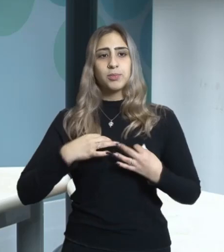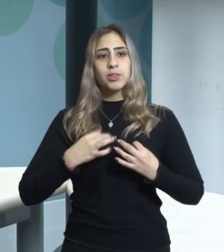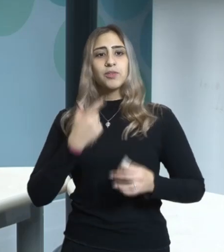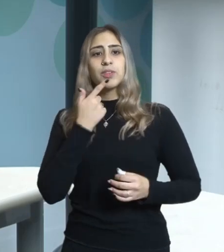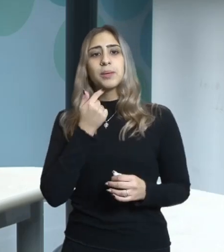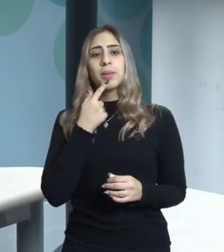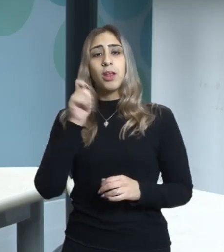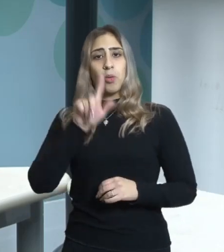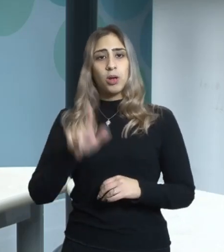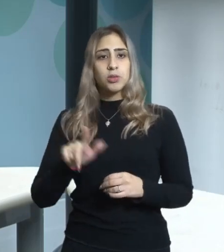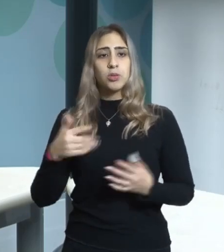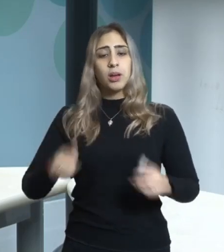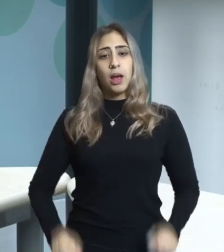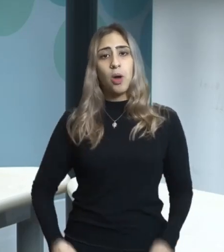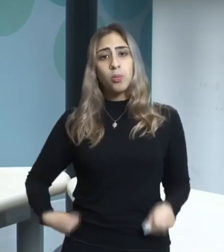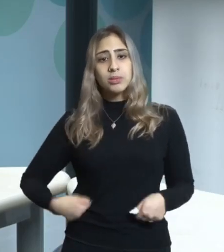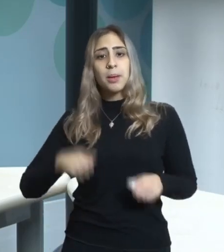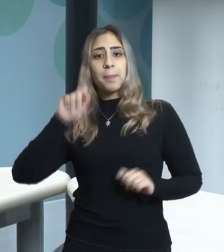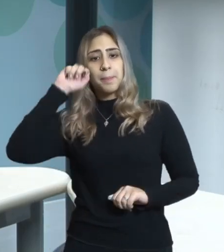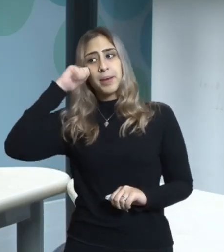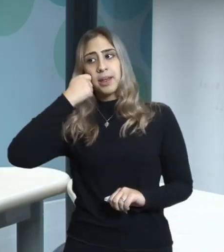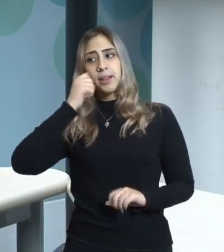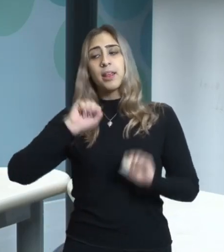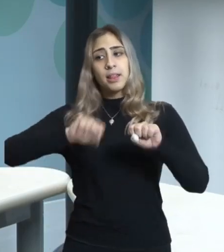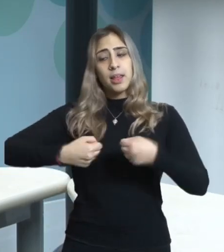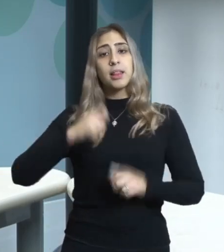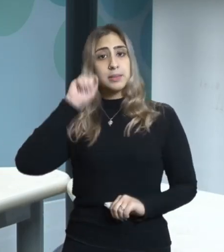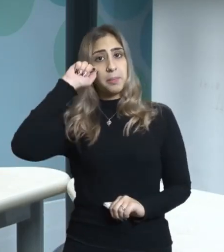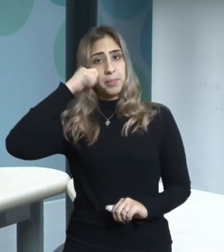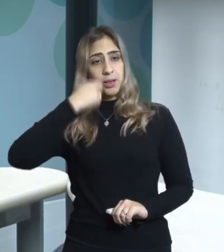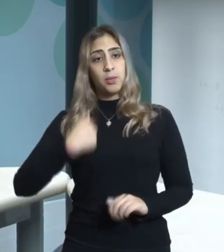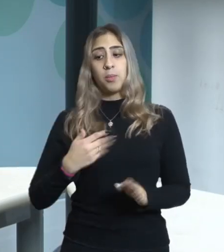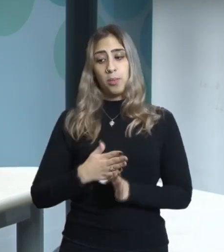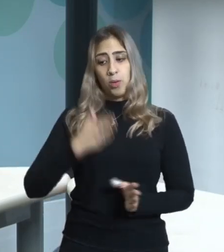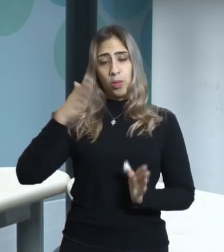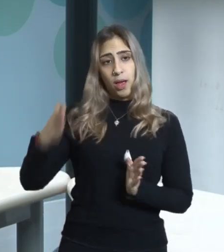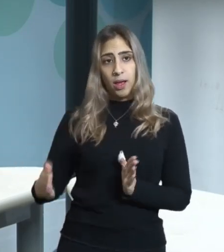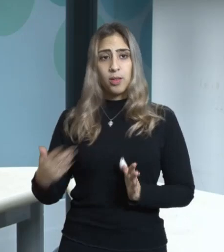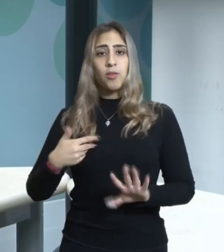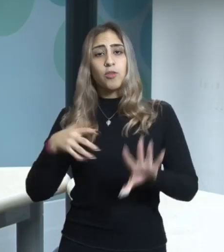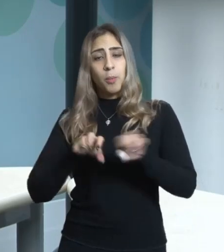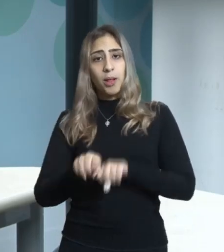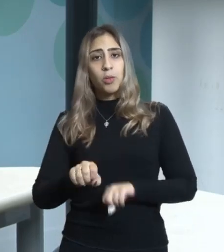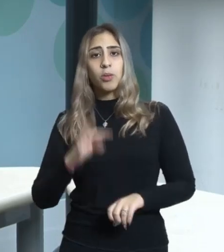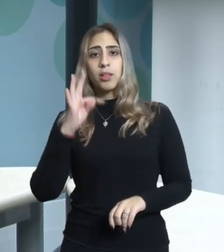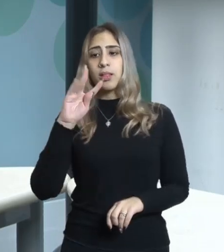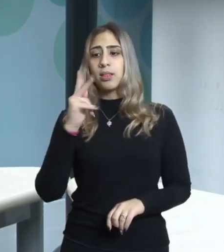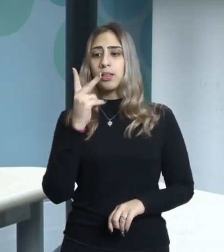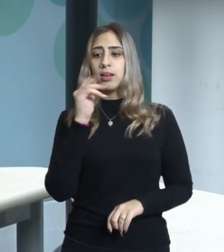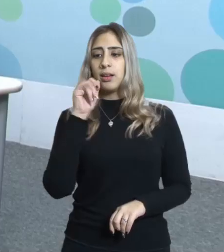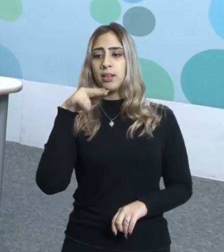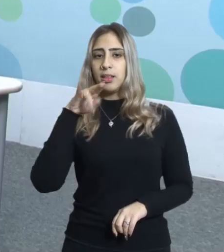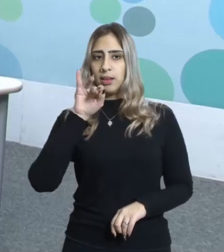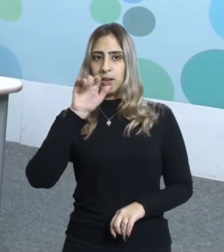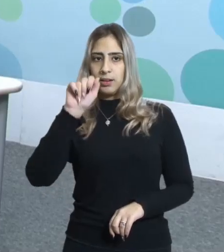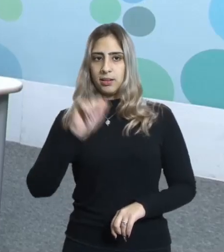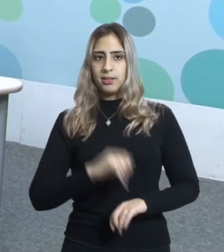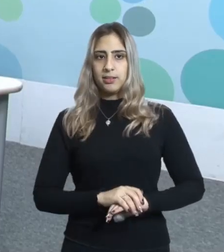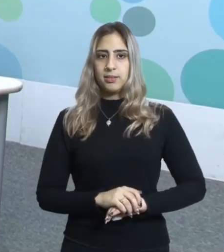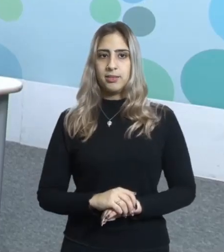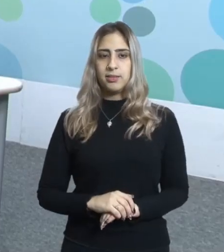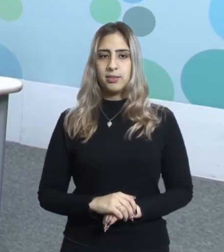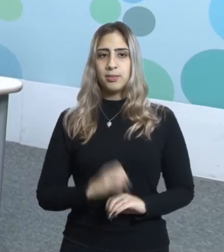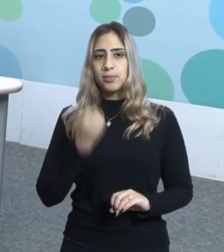de calça preta e tênis preto. E ao meu lado está também a formadora Tânia Rezende. Bom dia, Tânia. Bom